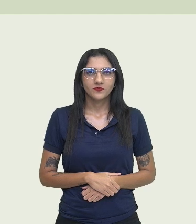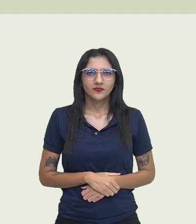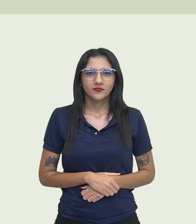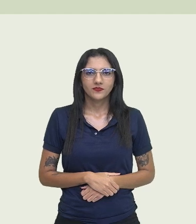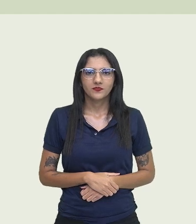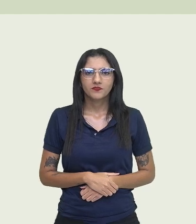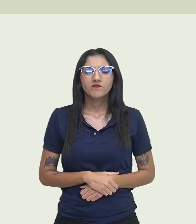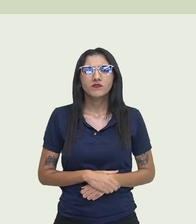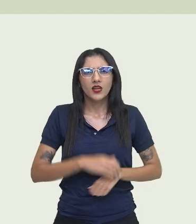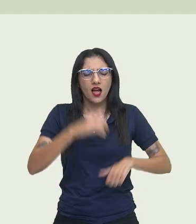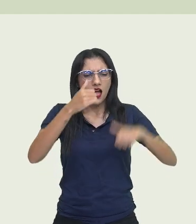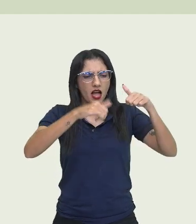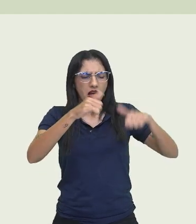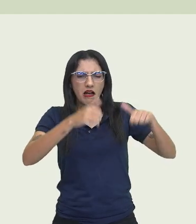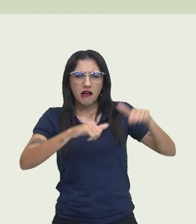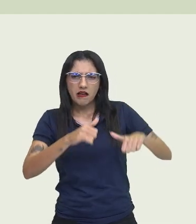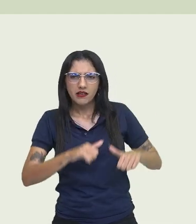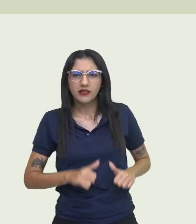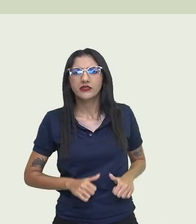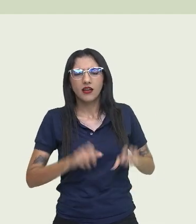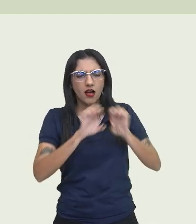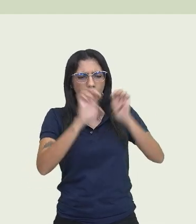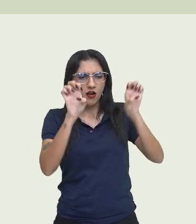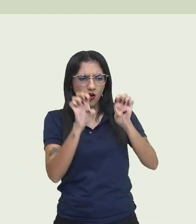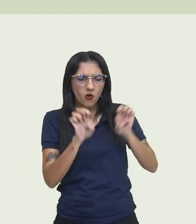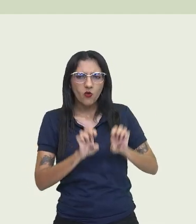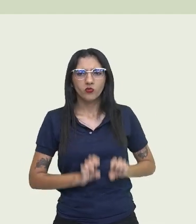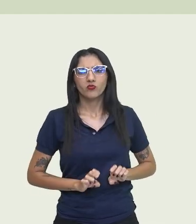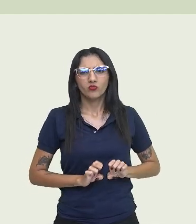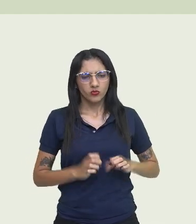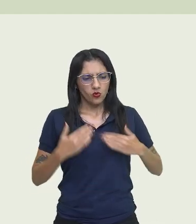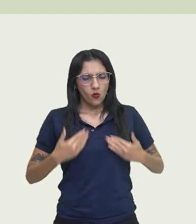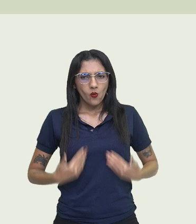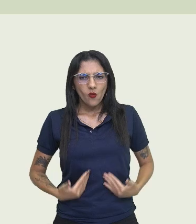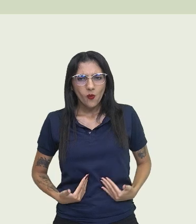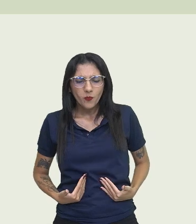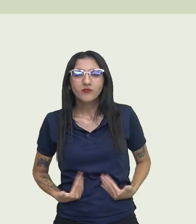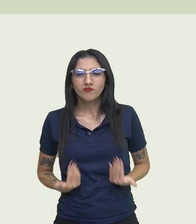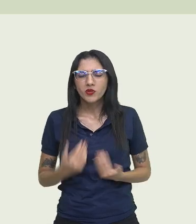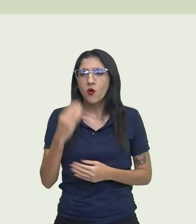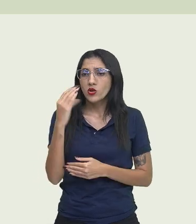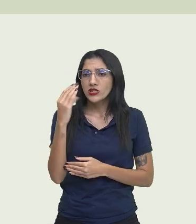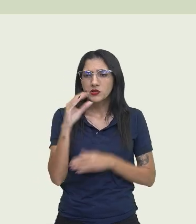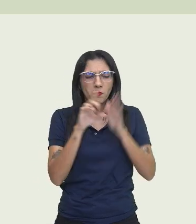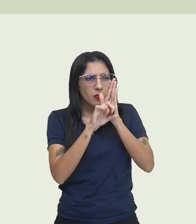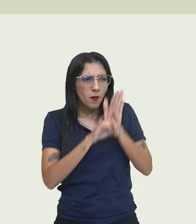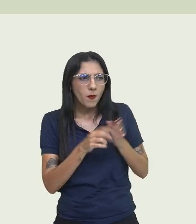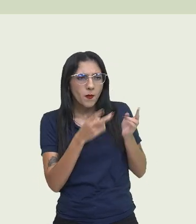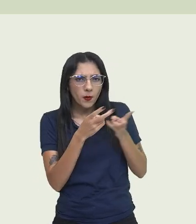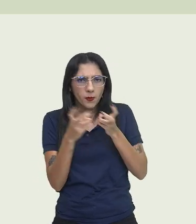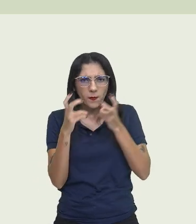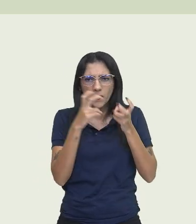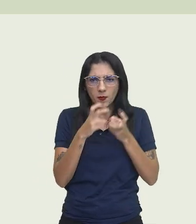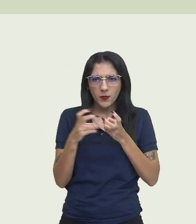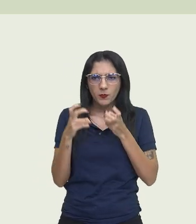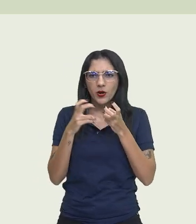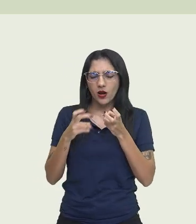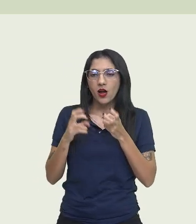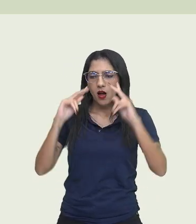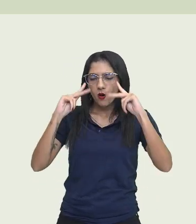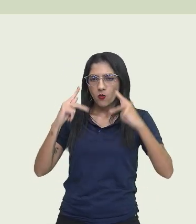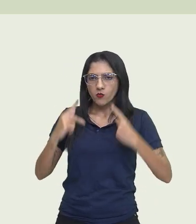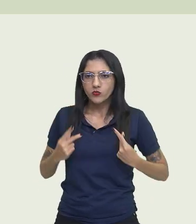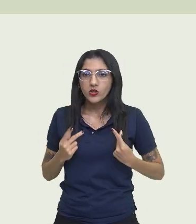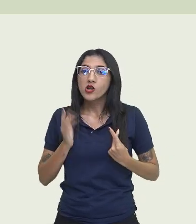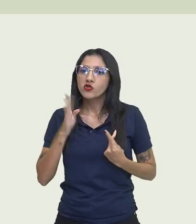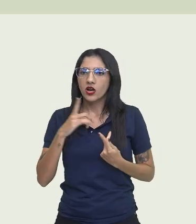Ao analisar fósseis do Museu de História Natural de Harvard, cientistas descobriram que o Homo erectus já